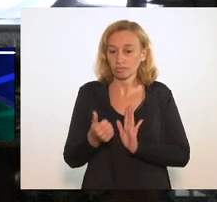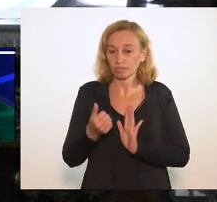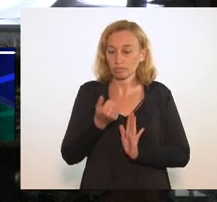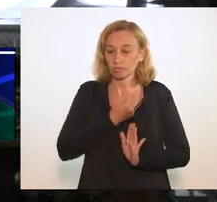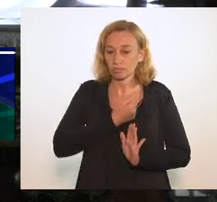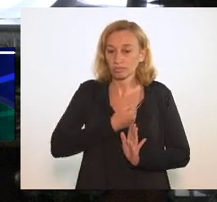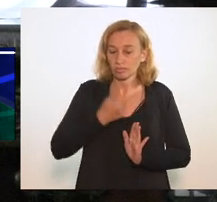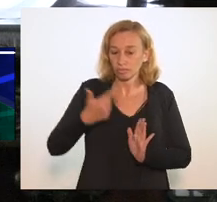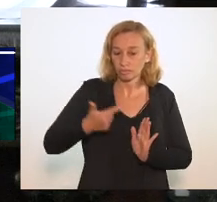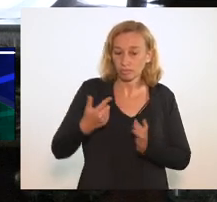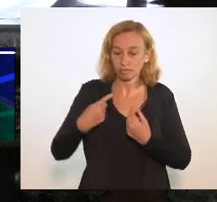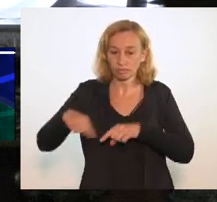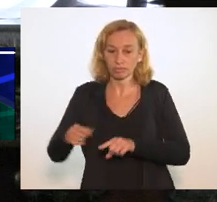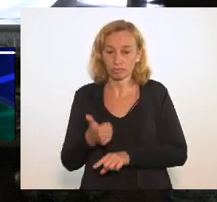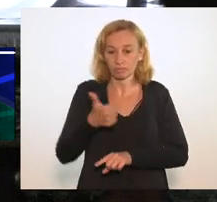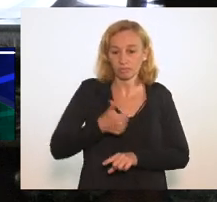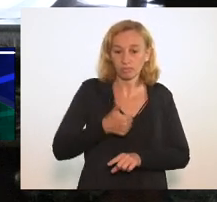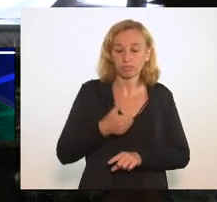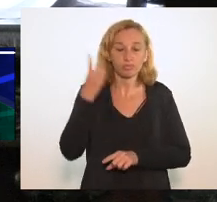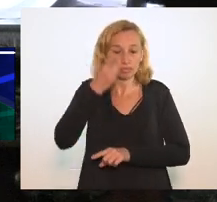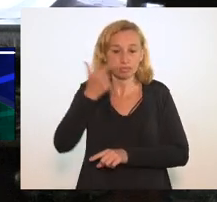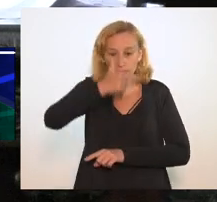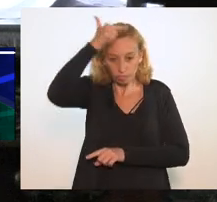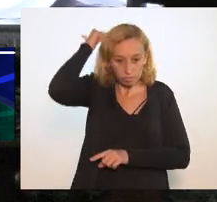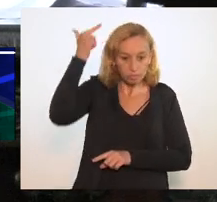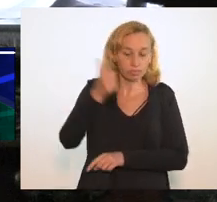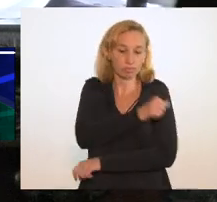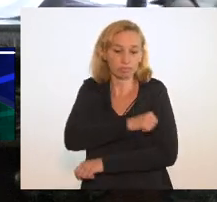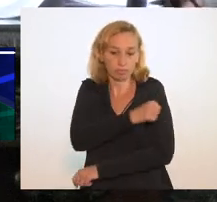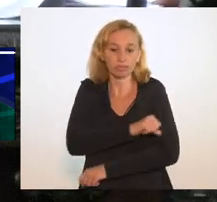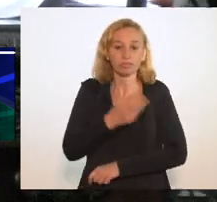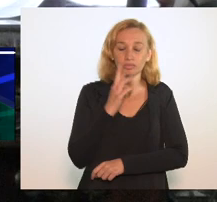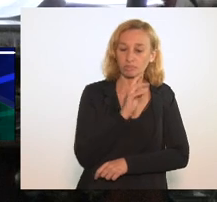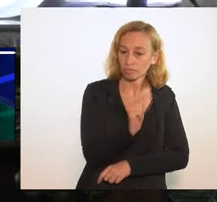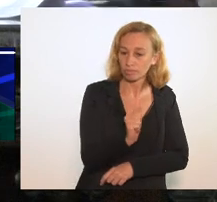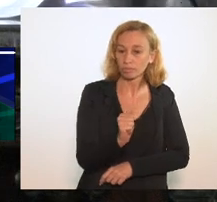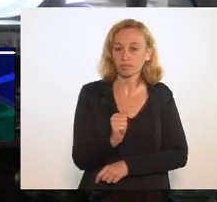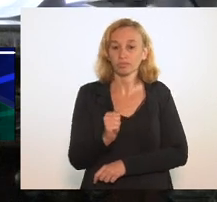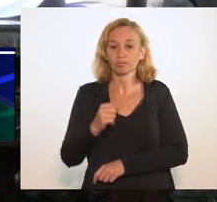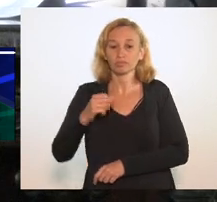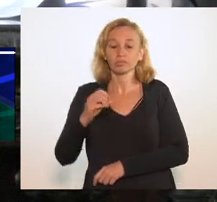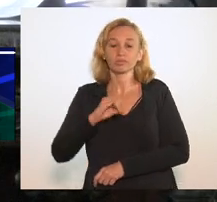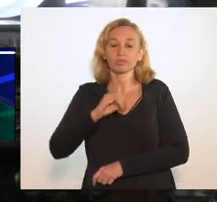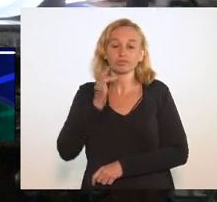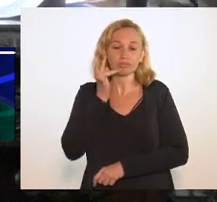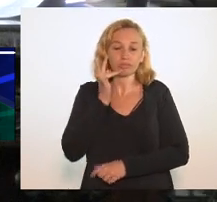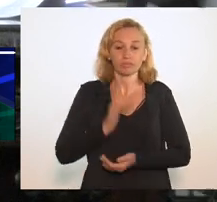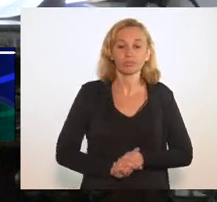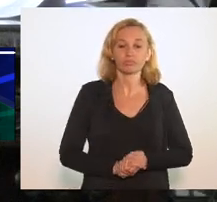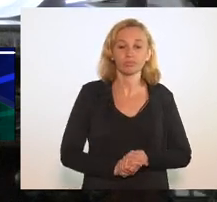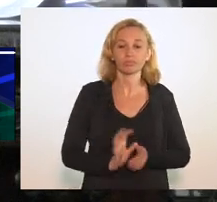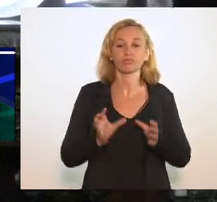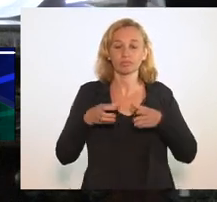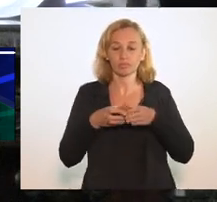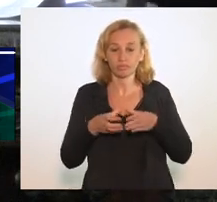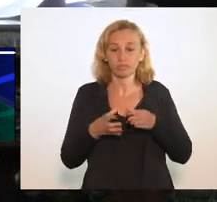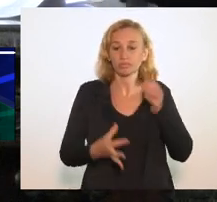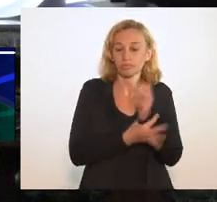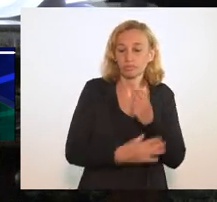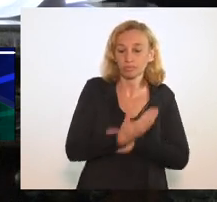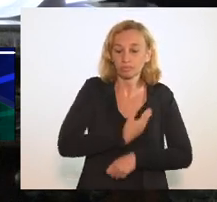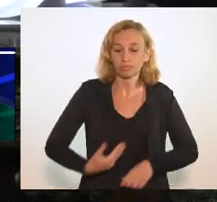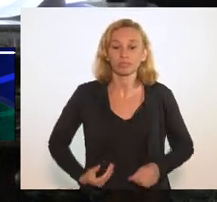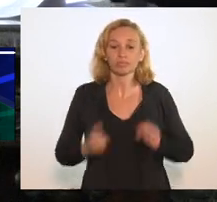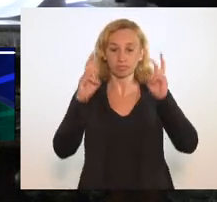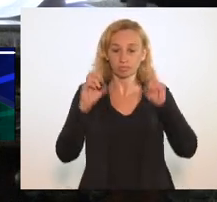deputados. Luiz Paulo, delegado Carlos Augusto, enfermeira Rejane, Rodrigo Amorim e Jorge Felipe Neto. Pendente de pareceres das Comissões de Segurança Pública, Assunto